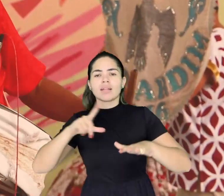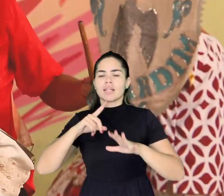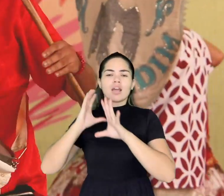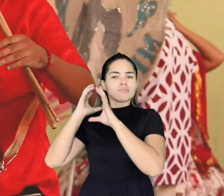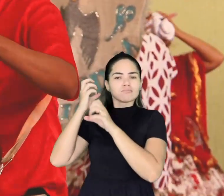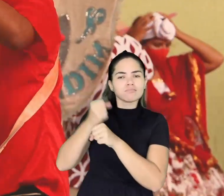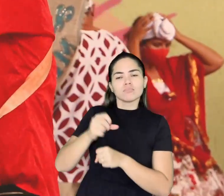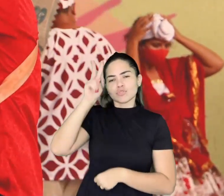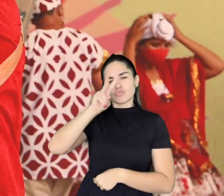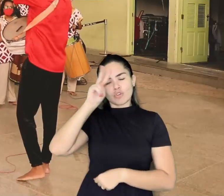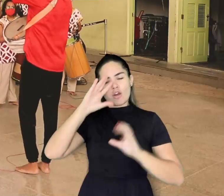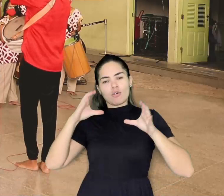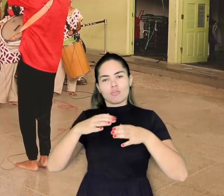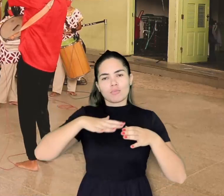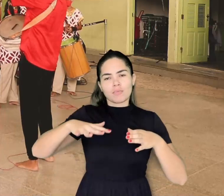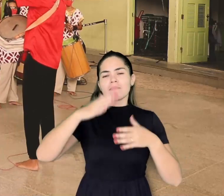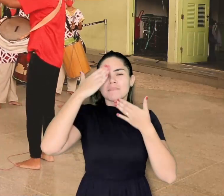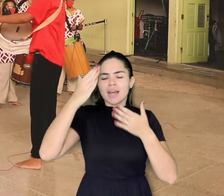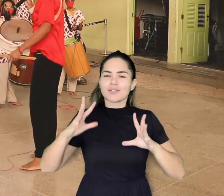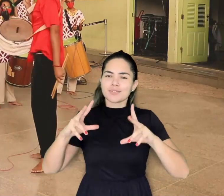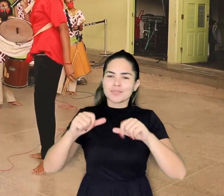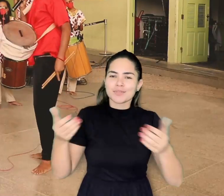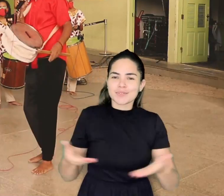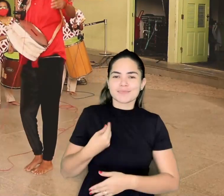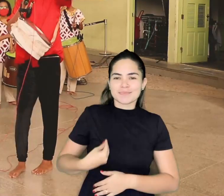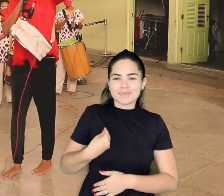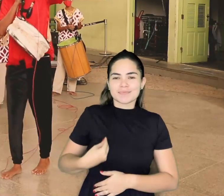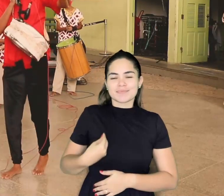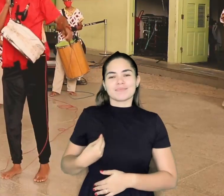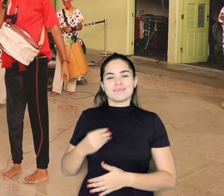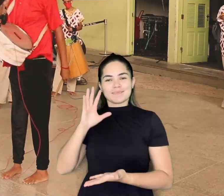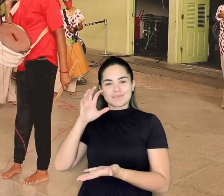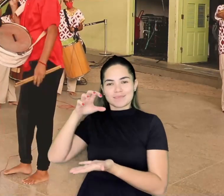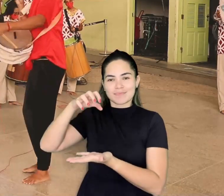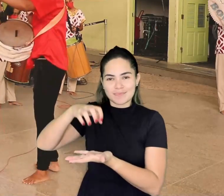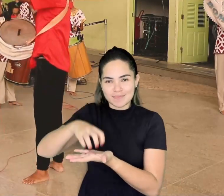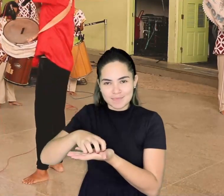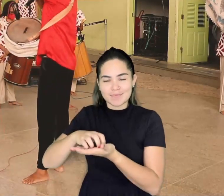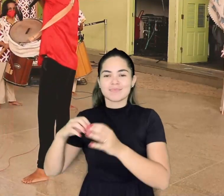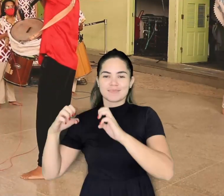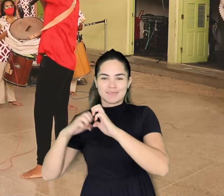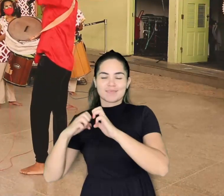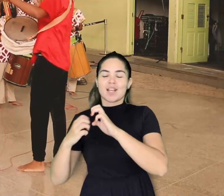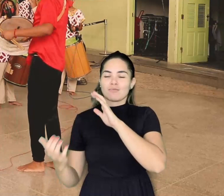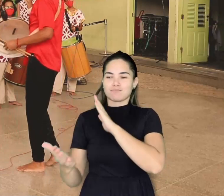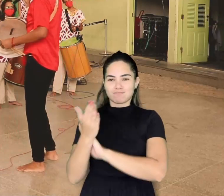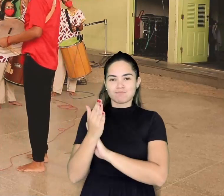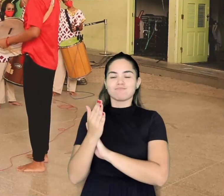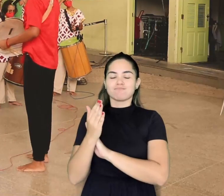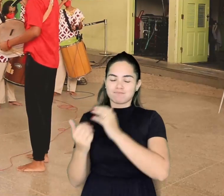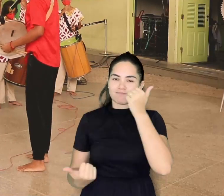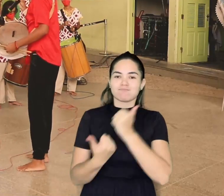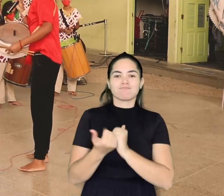nossa caminhada. Queria agradecer todo mundo que tá aqui hoje, né? Centro Cultural do Bom Jardim, CLVHS, que tanto nos apoia, né,